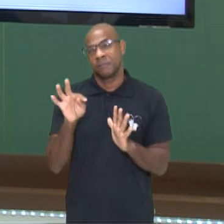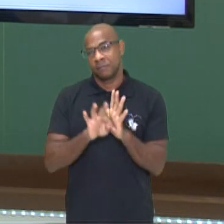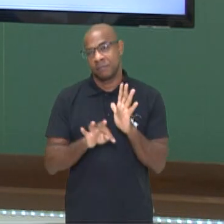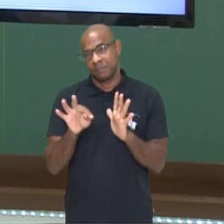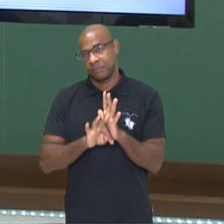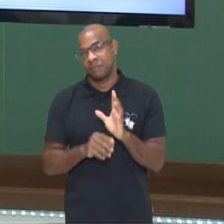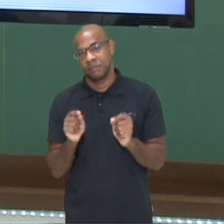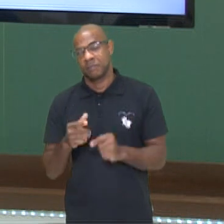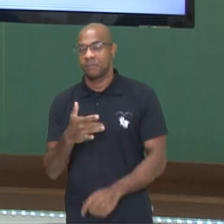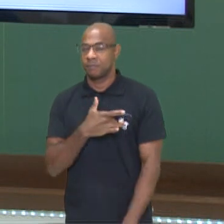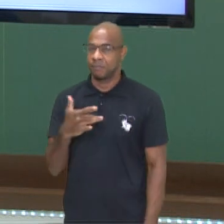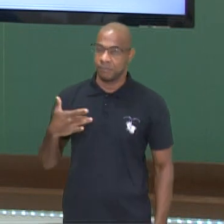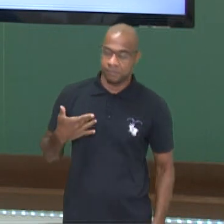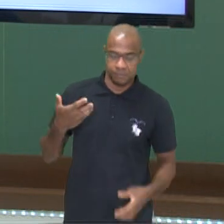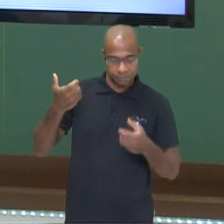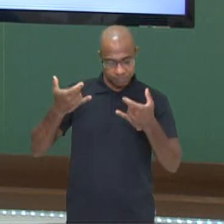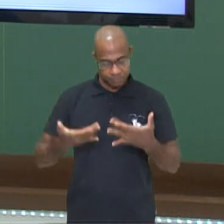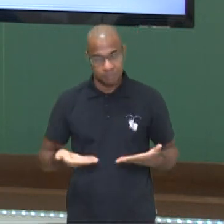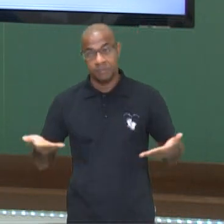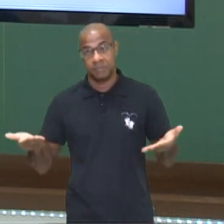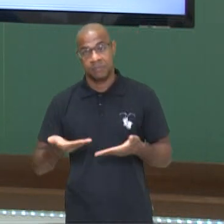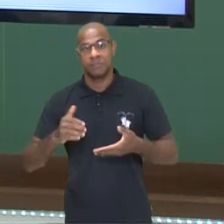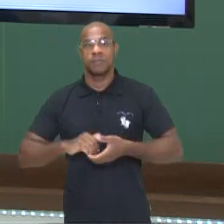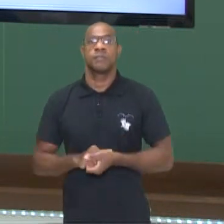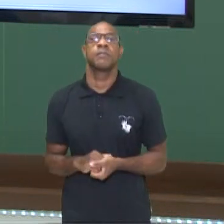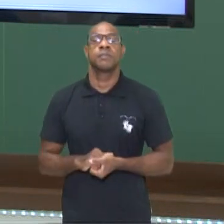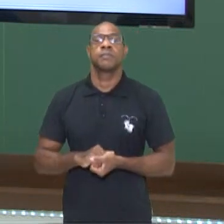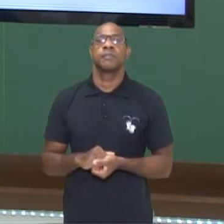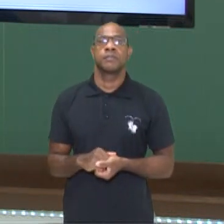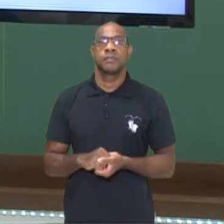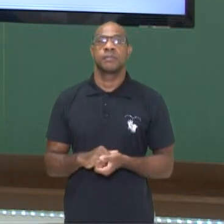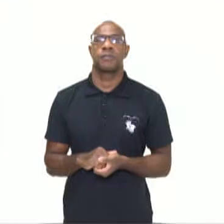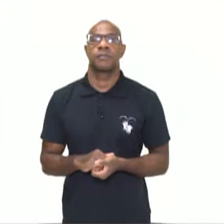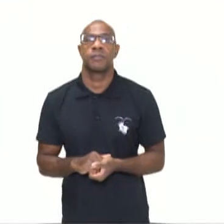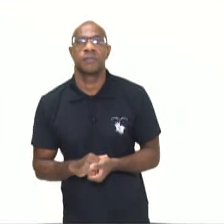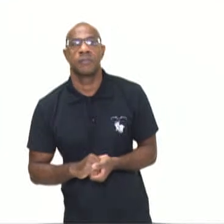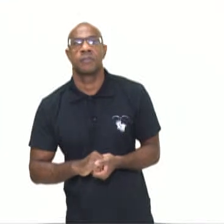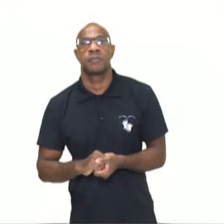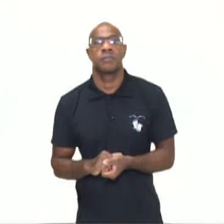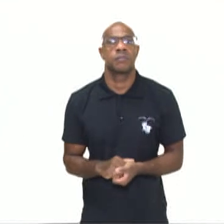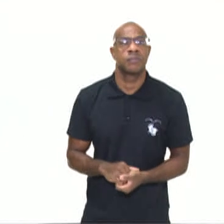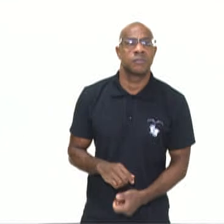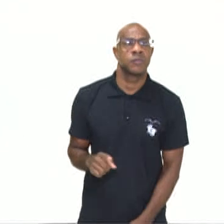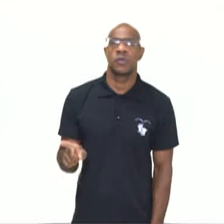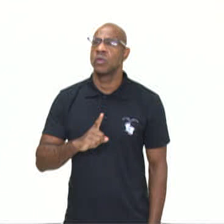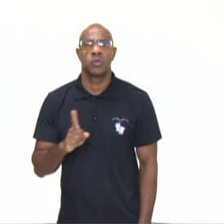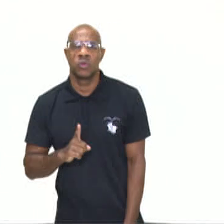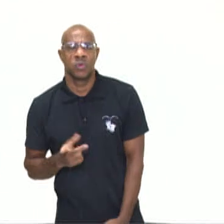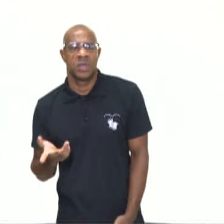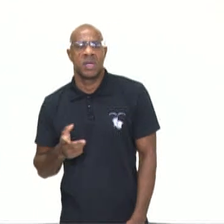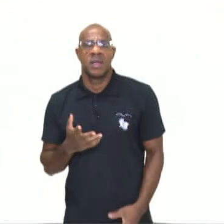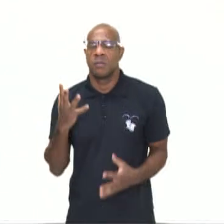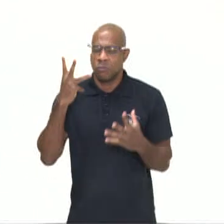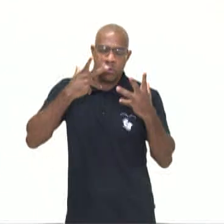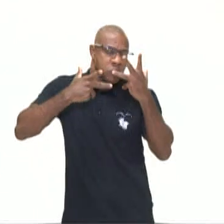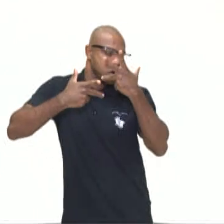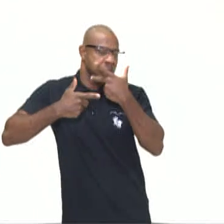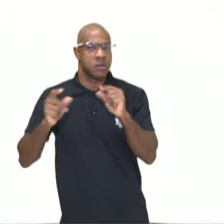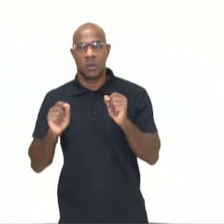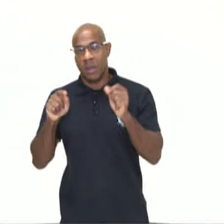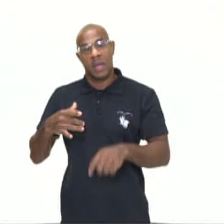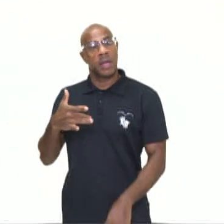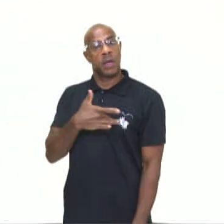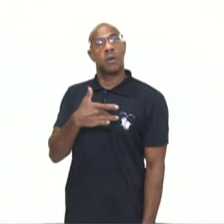falam sobre saúde e vejamos agora um outro texto. Não é egoísmo, nem vaidade. É questão de